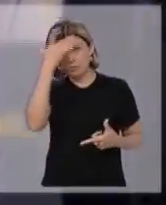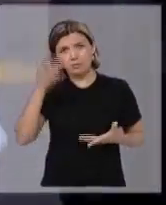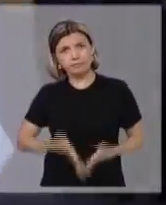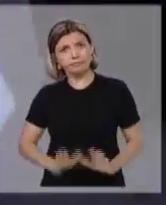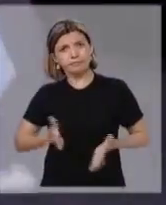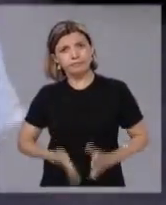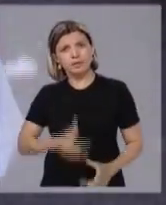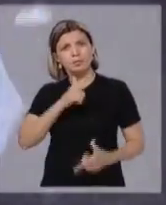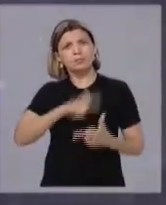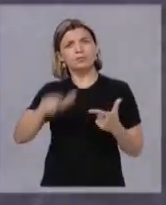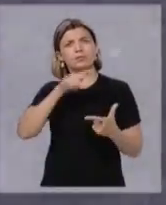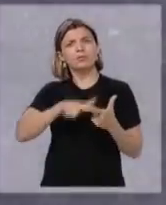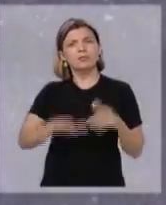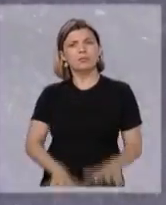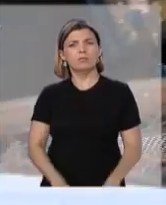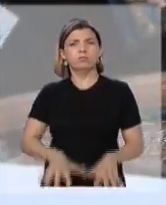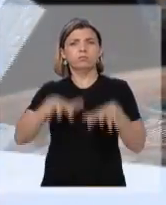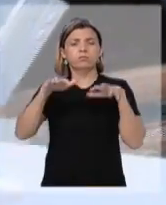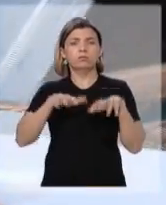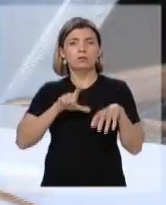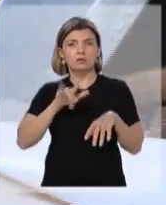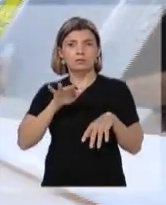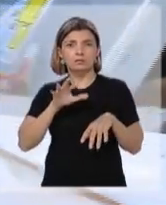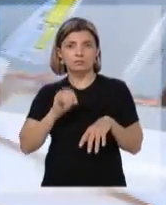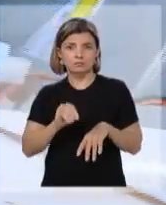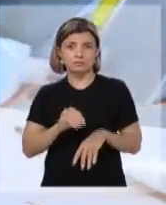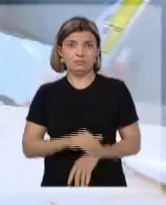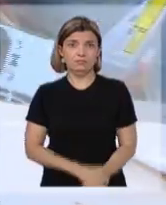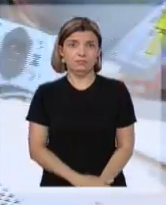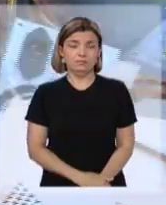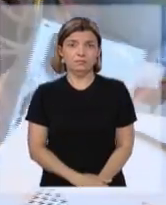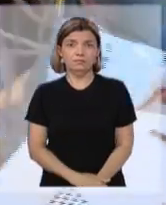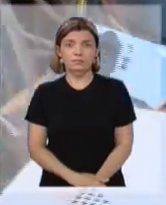populacional agravam o problema do acúmulo de lixo.